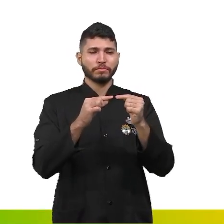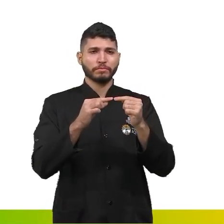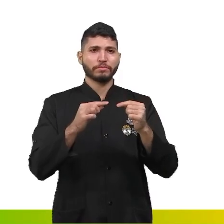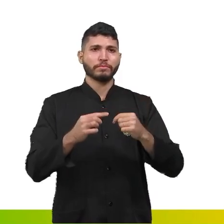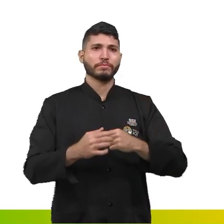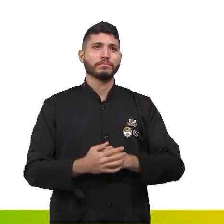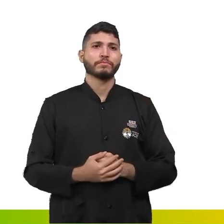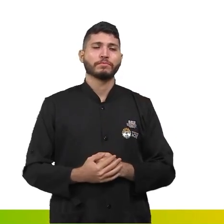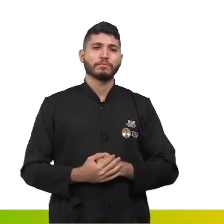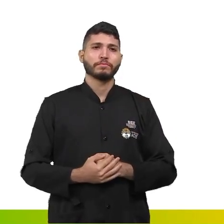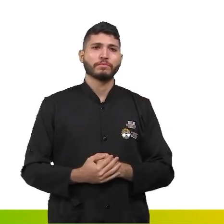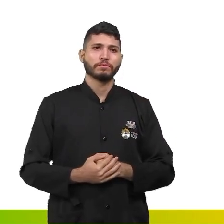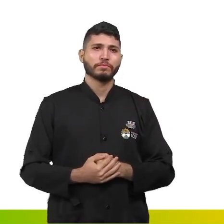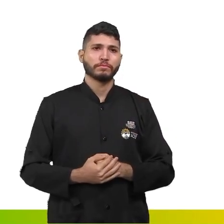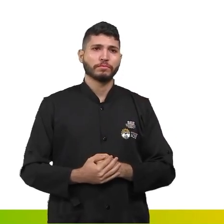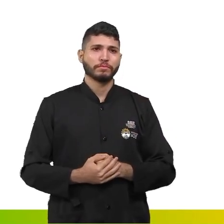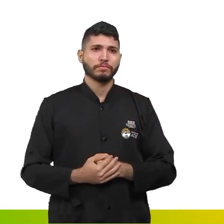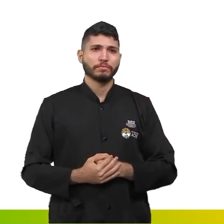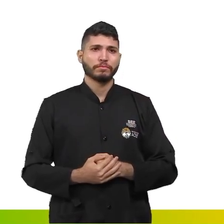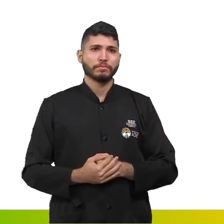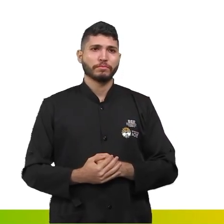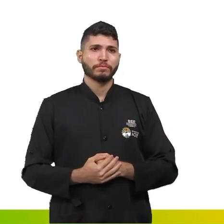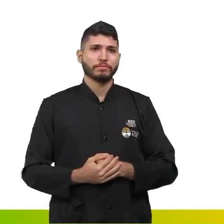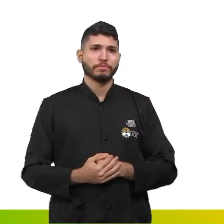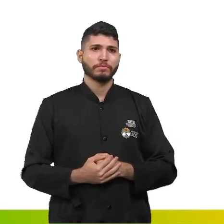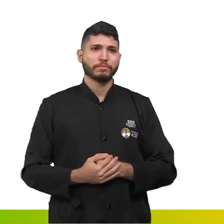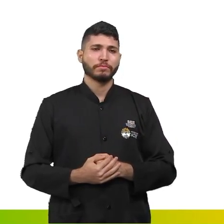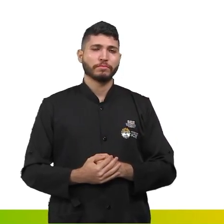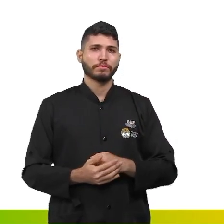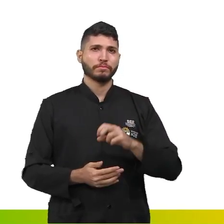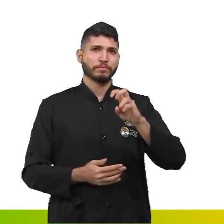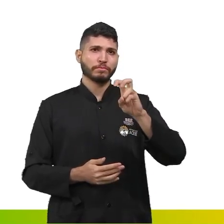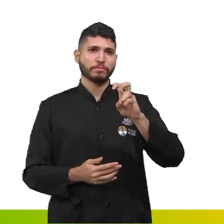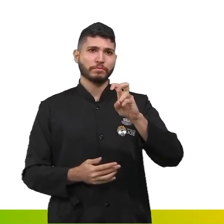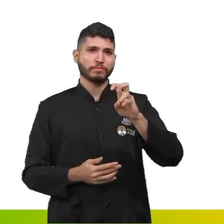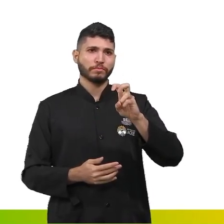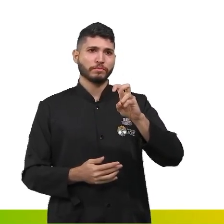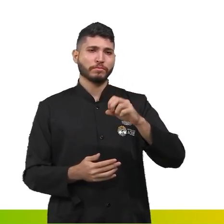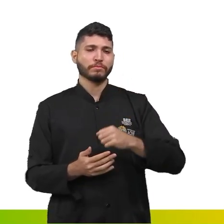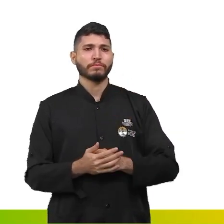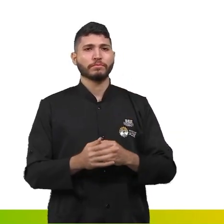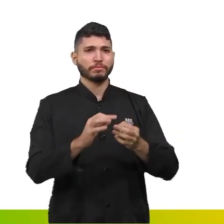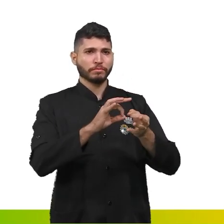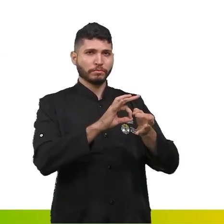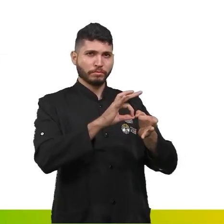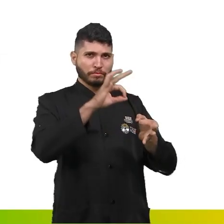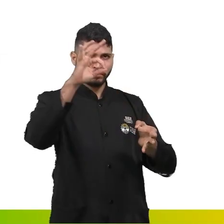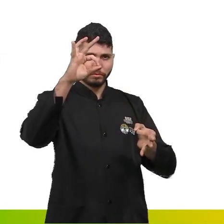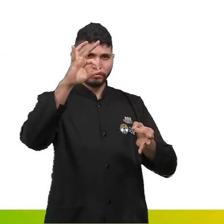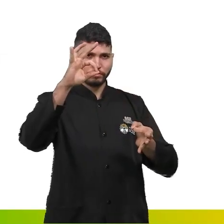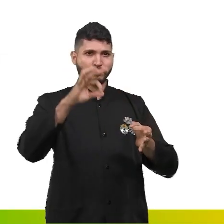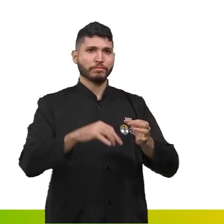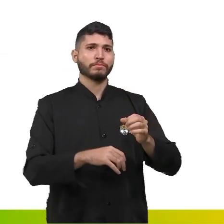nós temos 5, medida do lado,